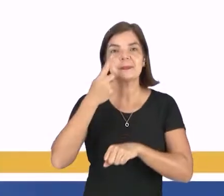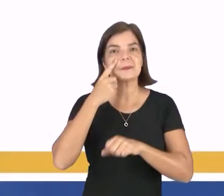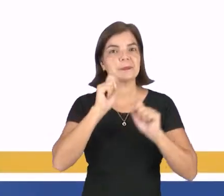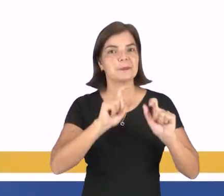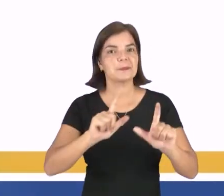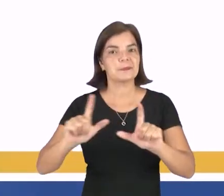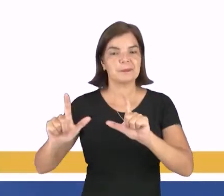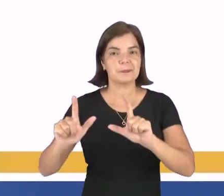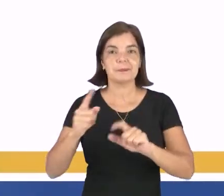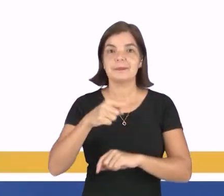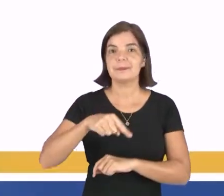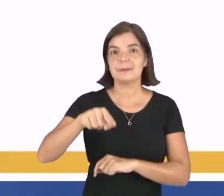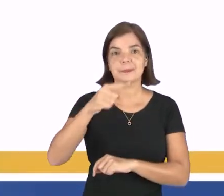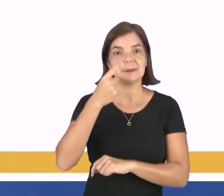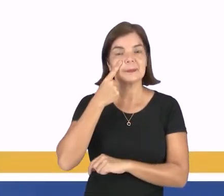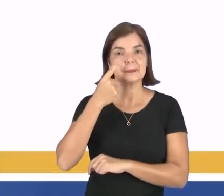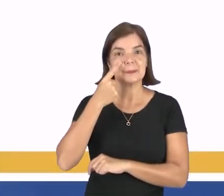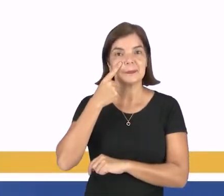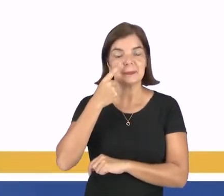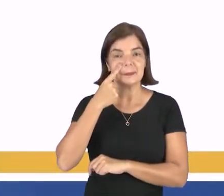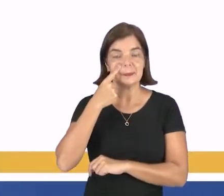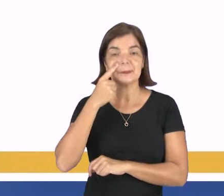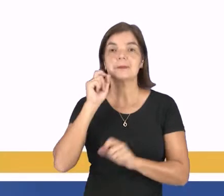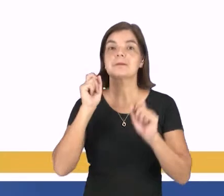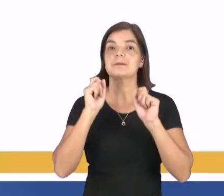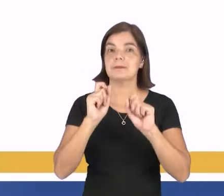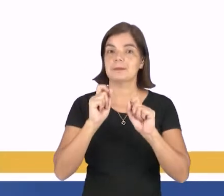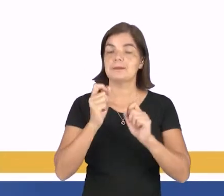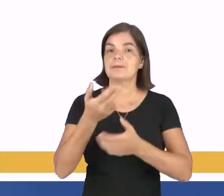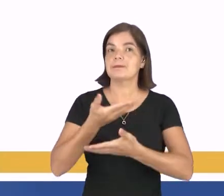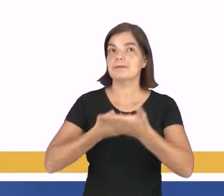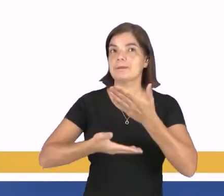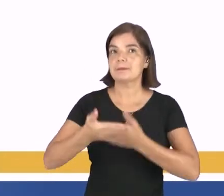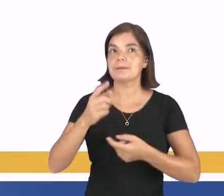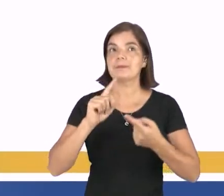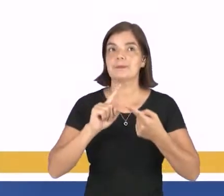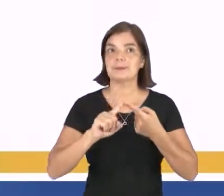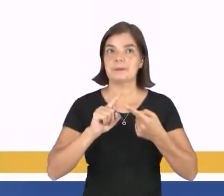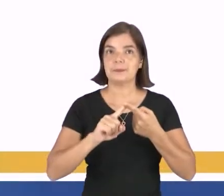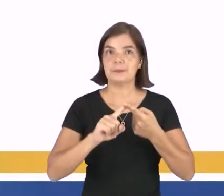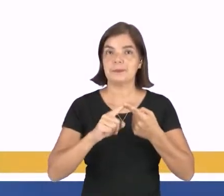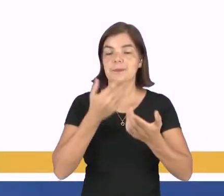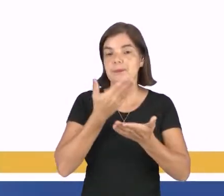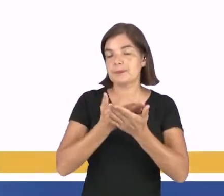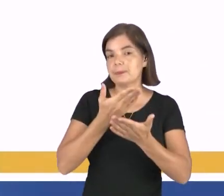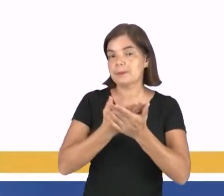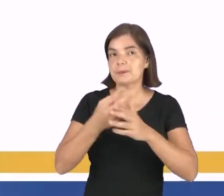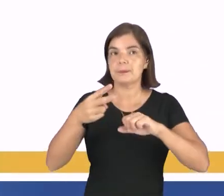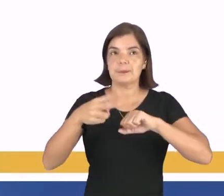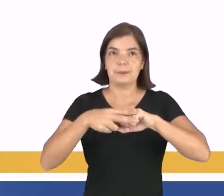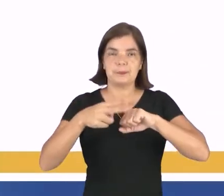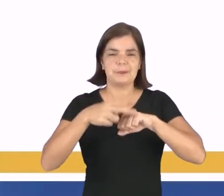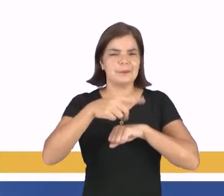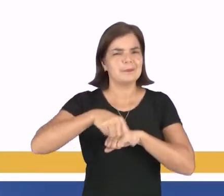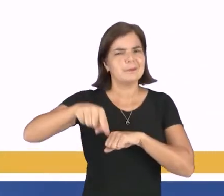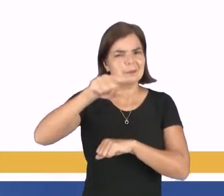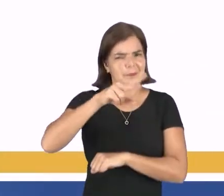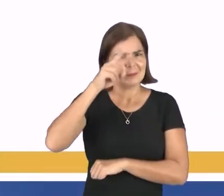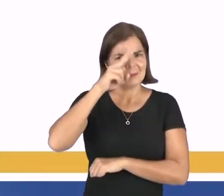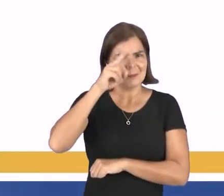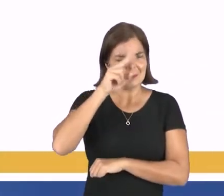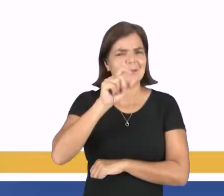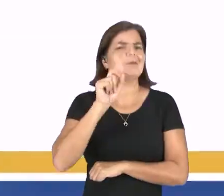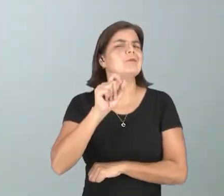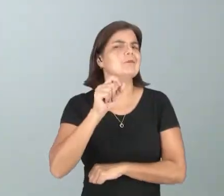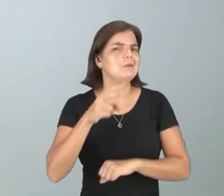como eu disse para vocês os modos verbais estão relacionados ao estudo dos verbos e você se lembra o que que é